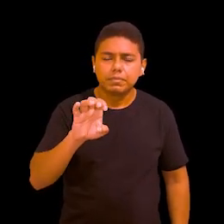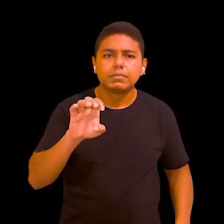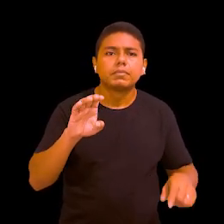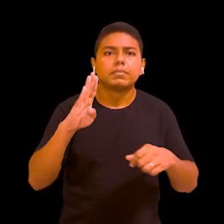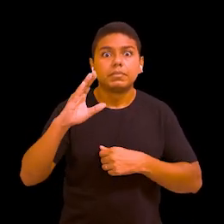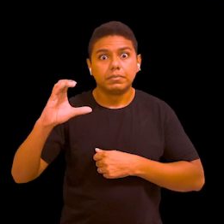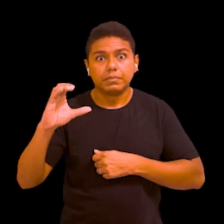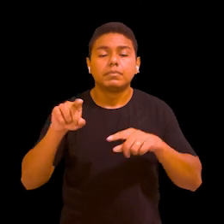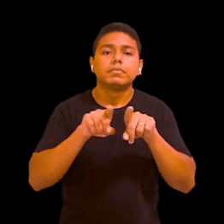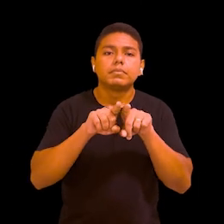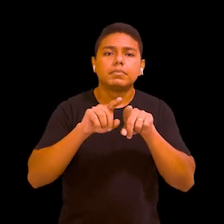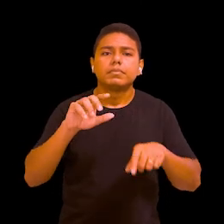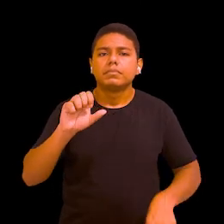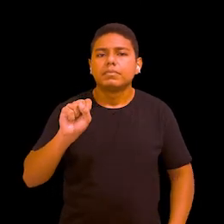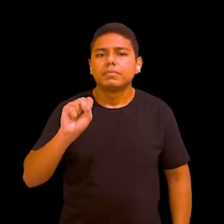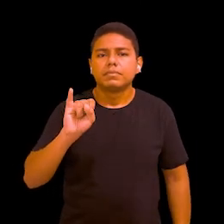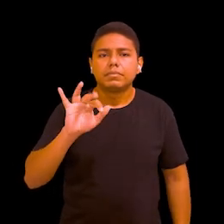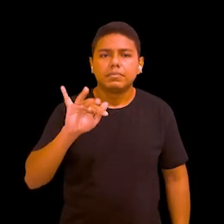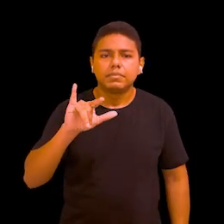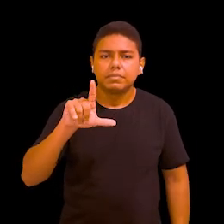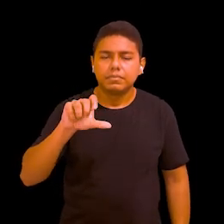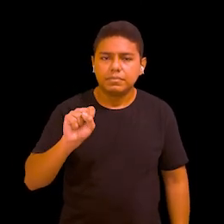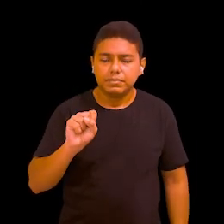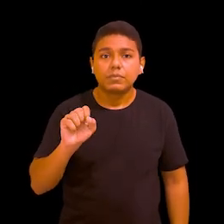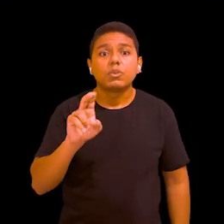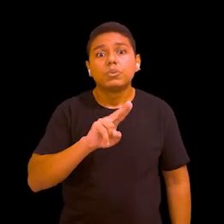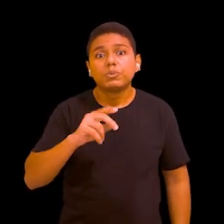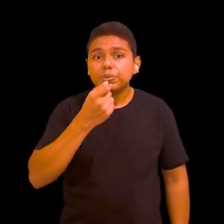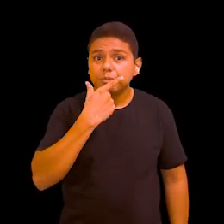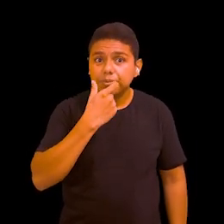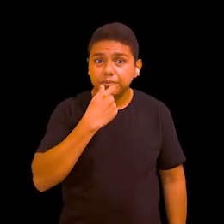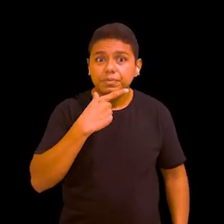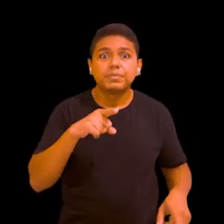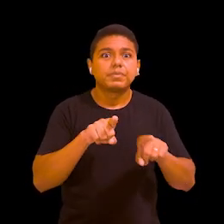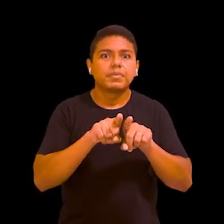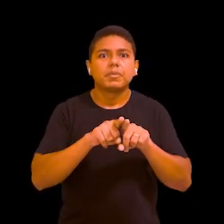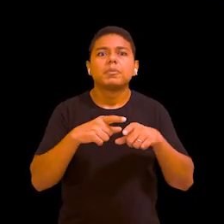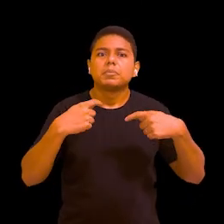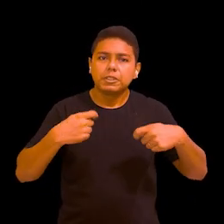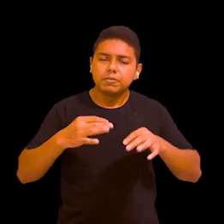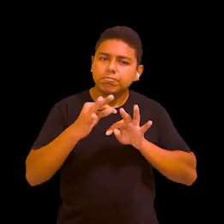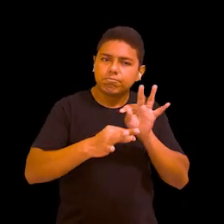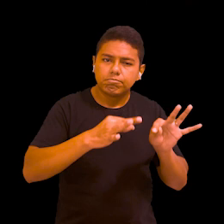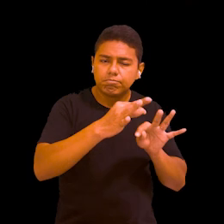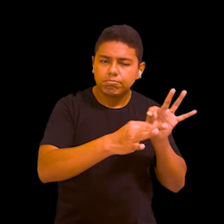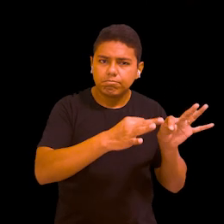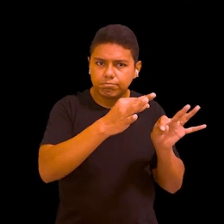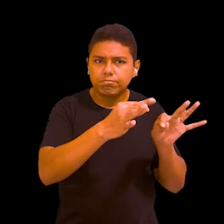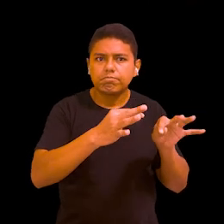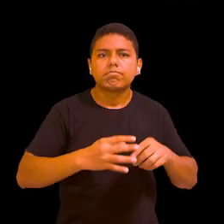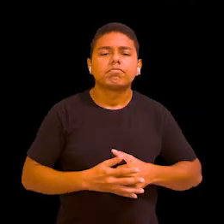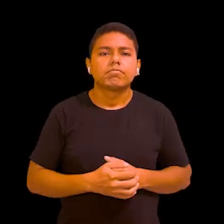gestação e o parto, o uso de medicamentos, bem como a adesão terapêutica a esses